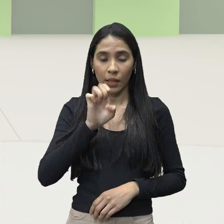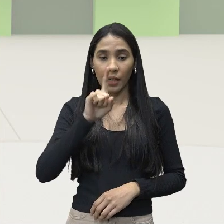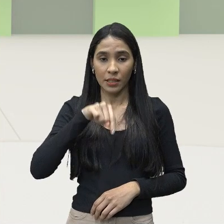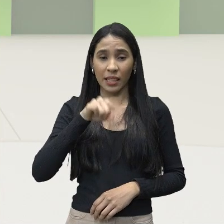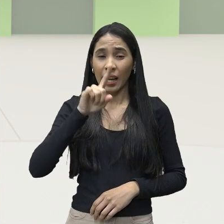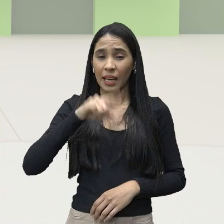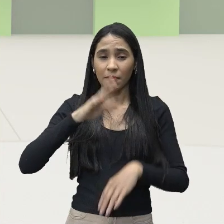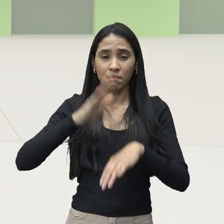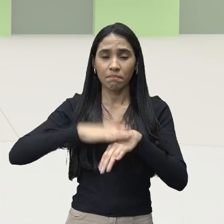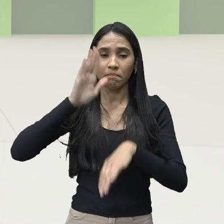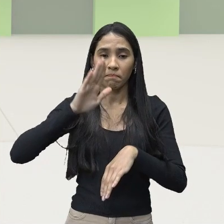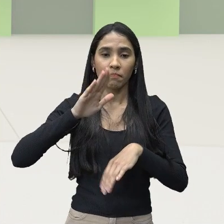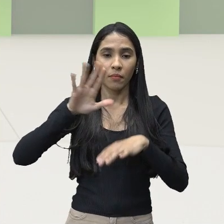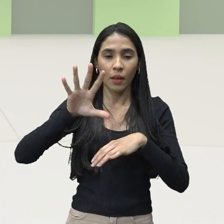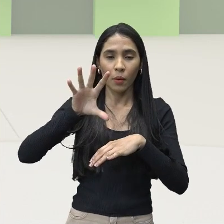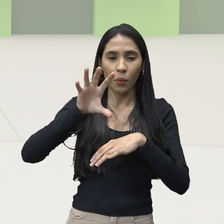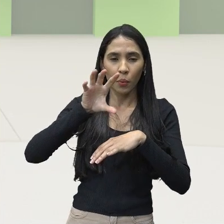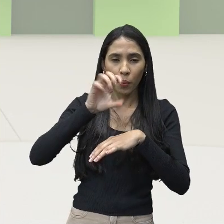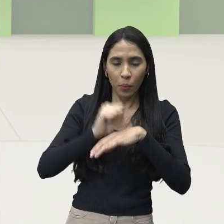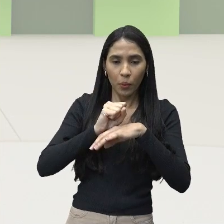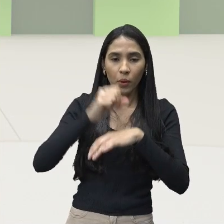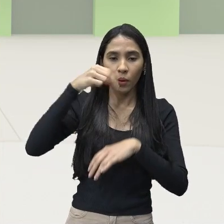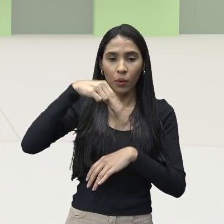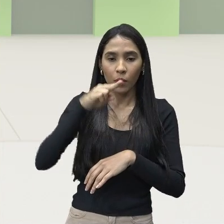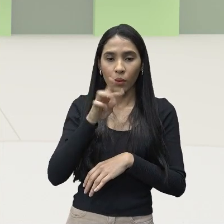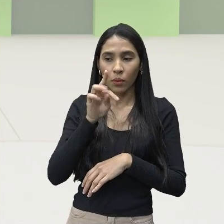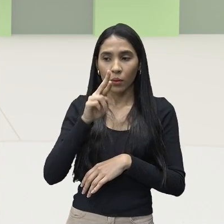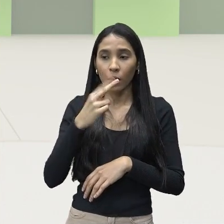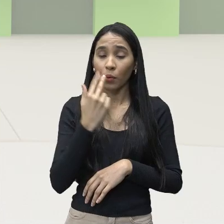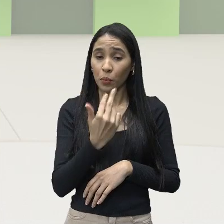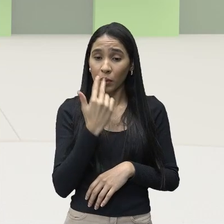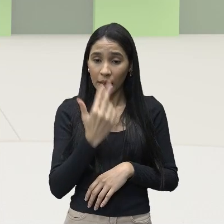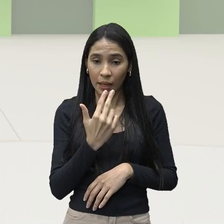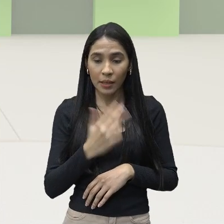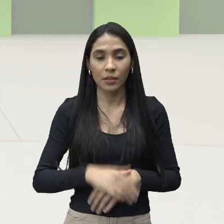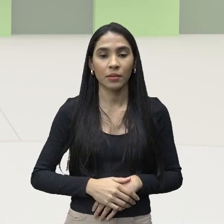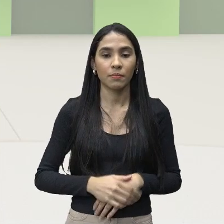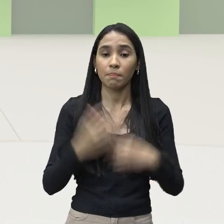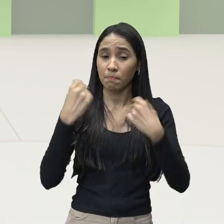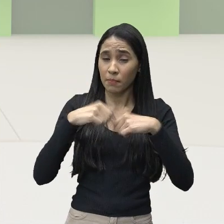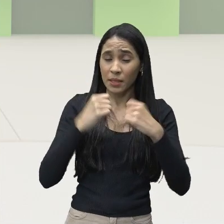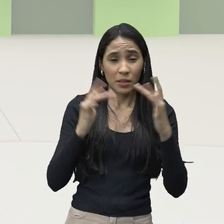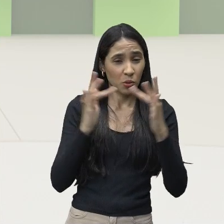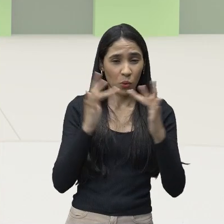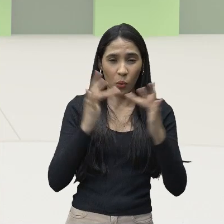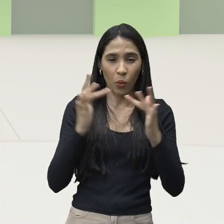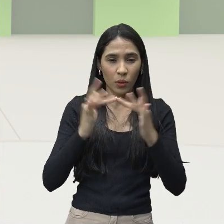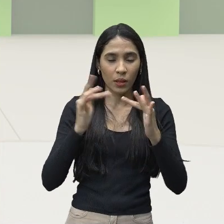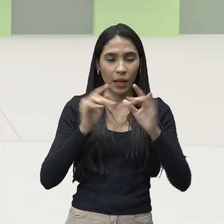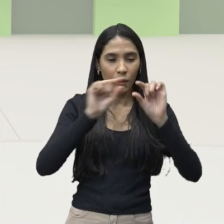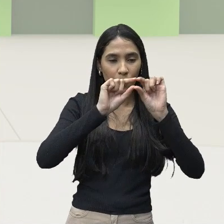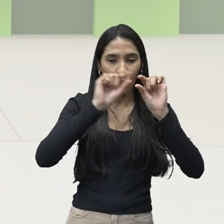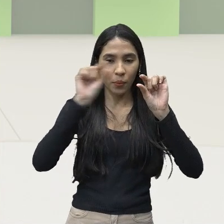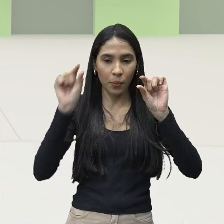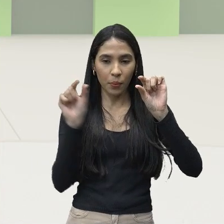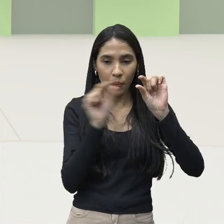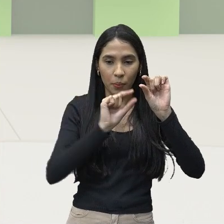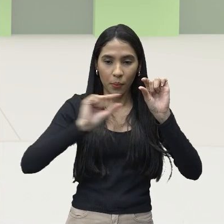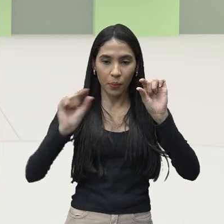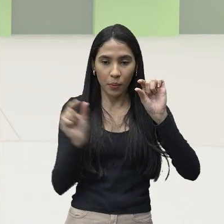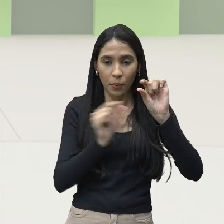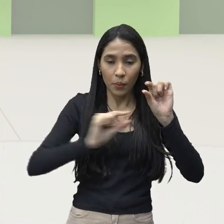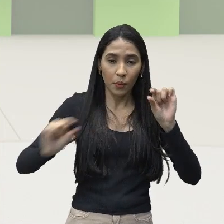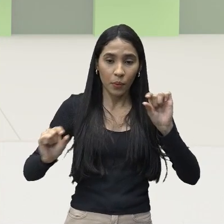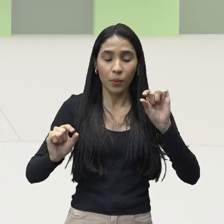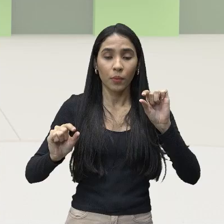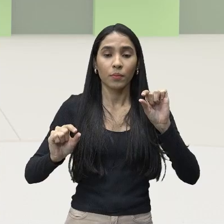ao máximo os nutrientes que passam por aí. Então, nenhum tipo de nutriente vai passar batido, né? Nenhuma molécula vai ser perdida, porque